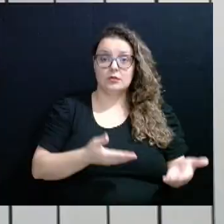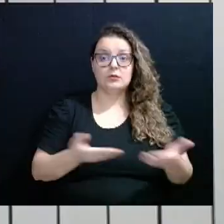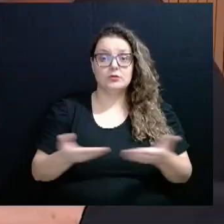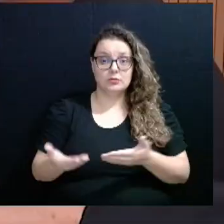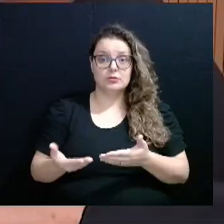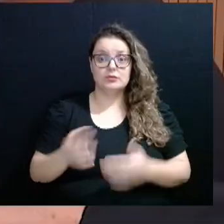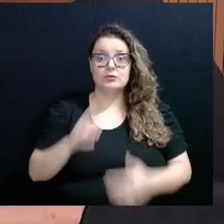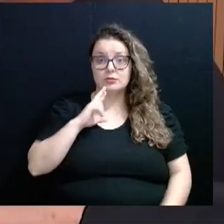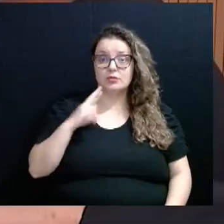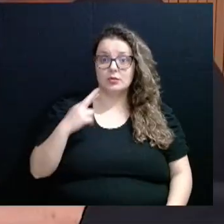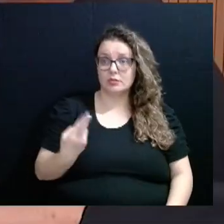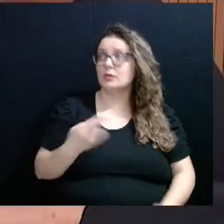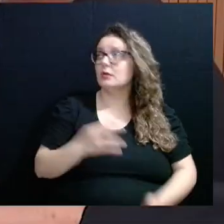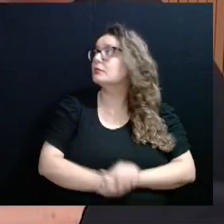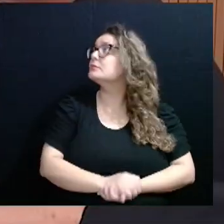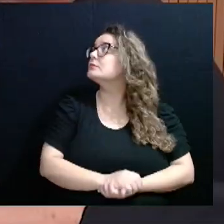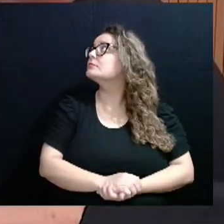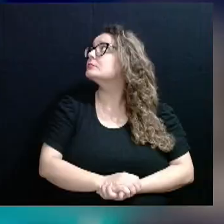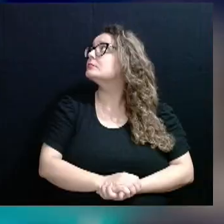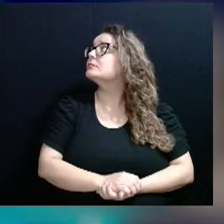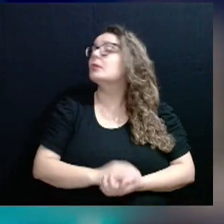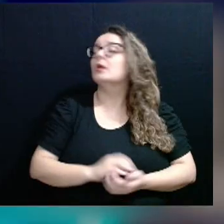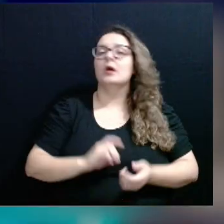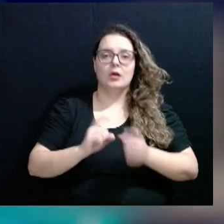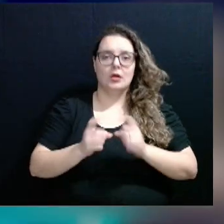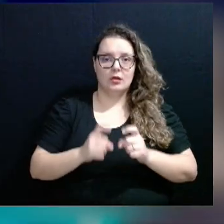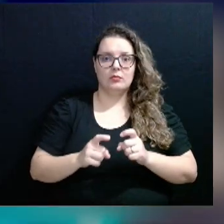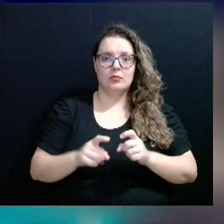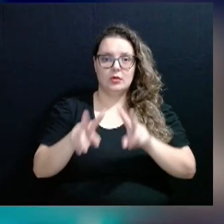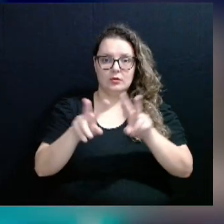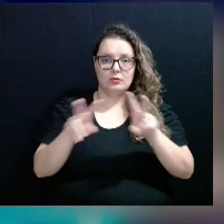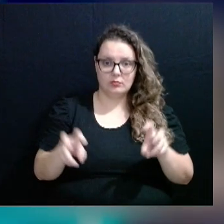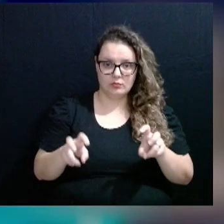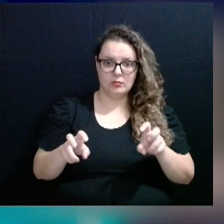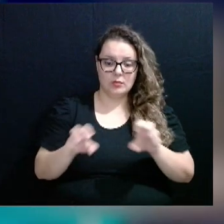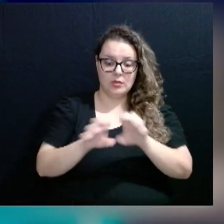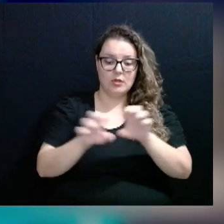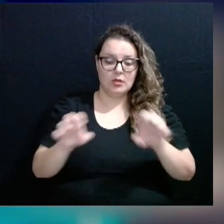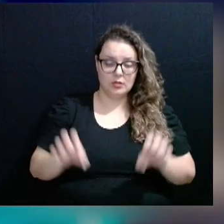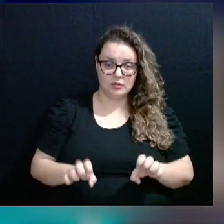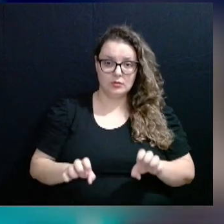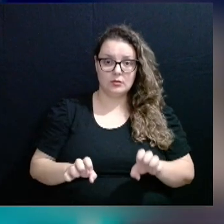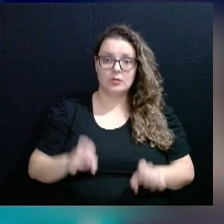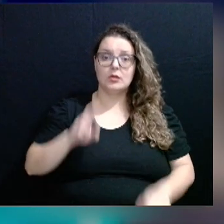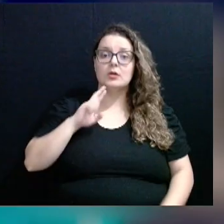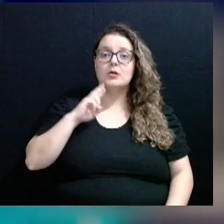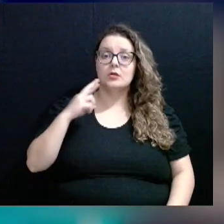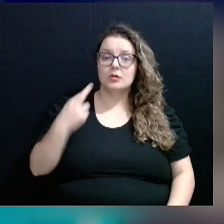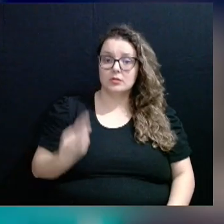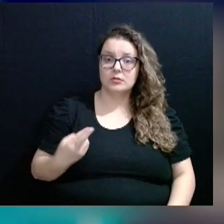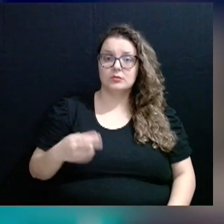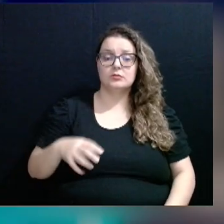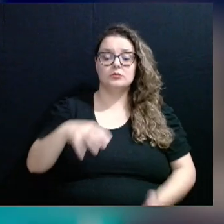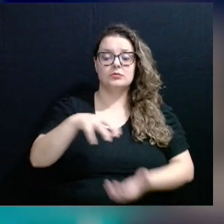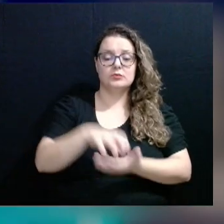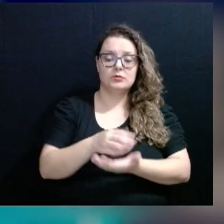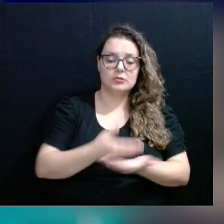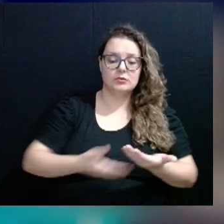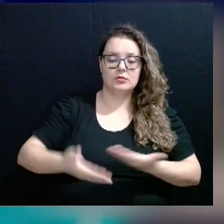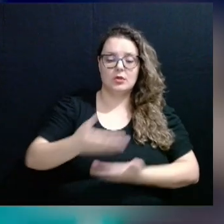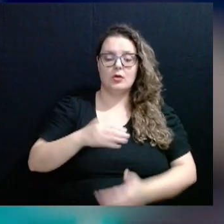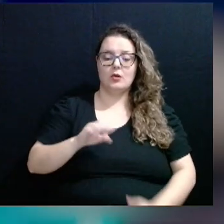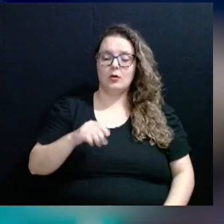resultados. A reunião teve como tema Estrutura e Resultados do Centro Integrado de Comando e